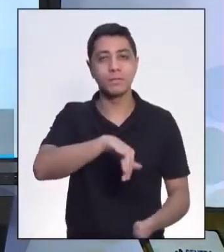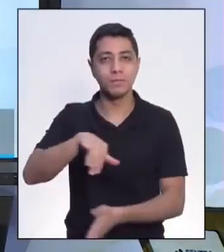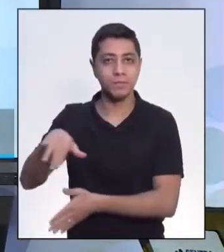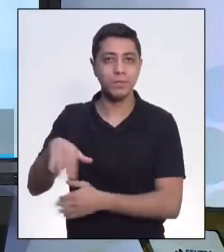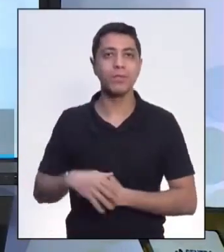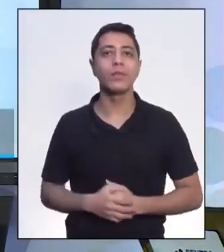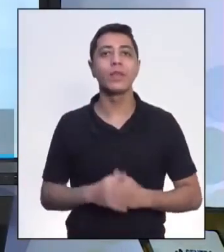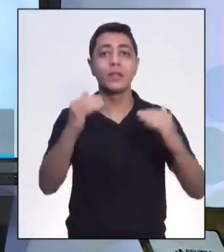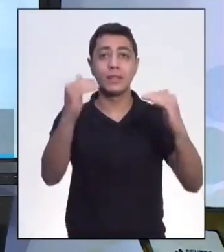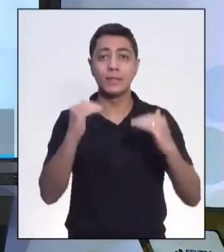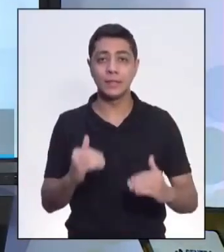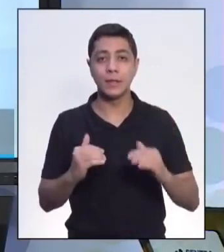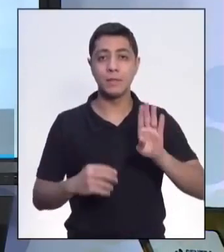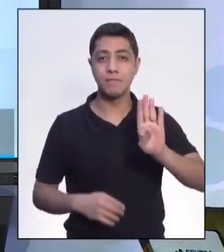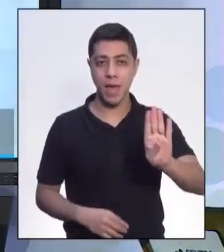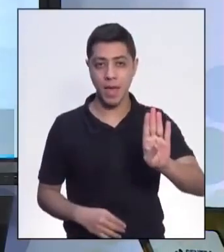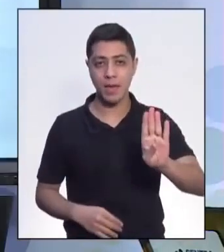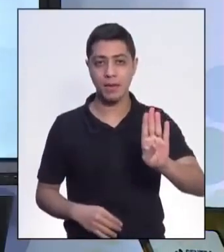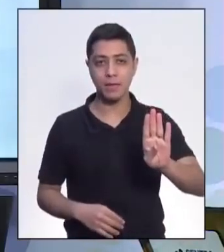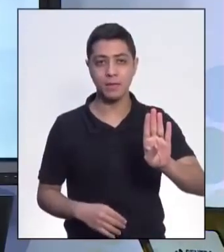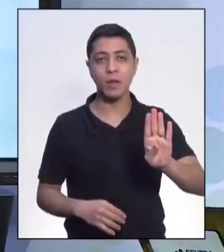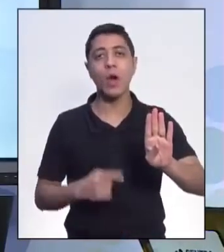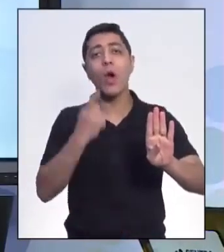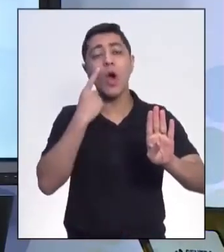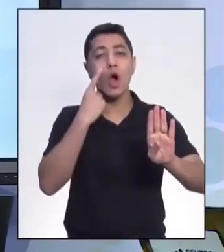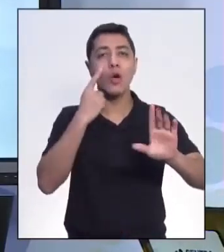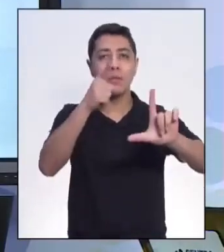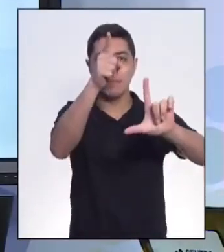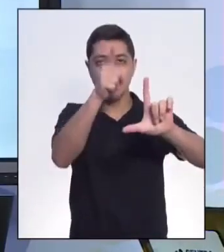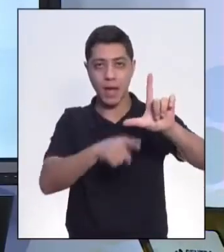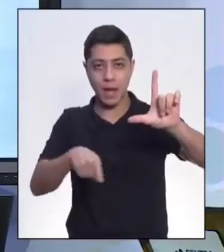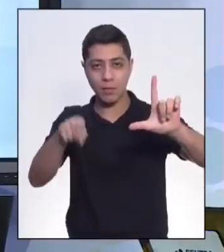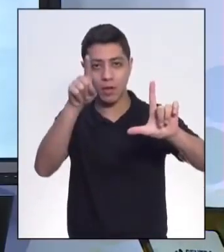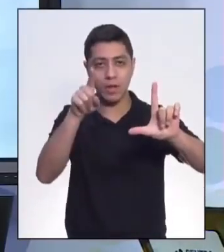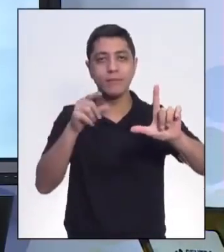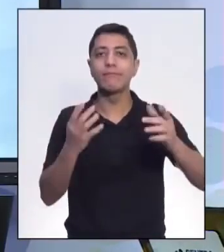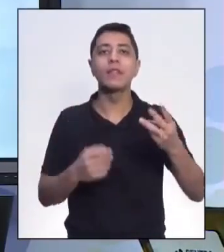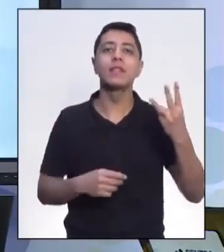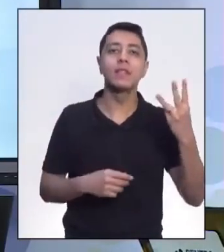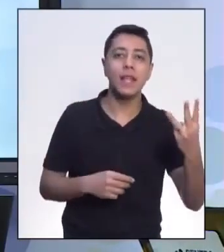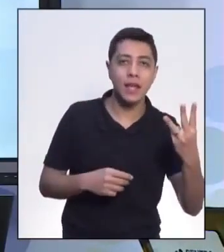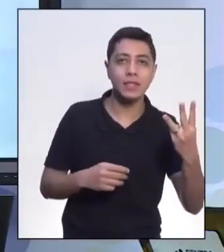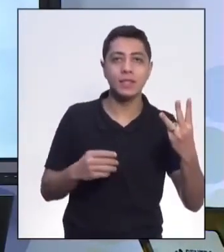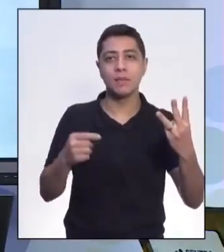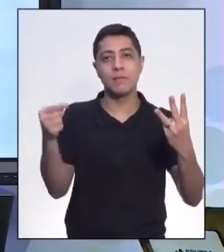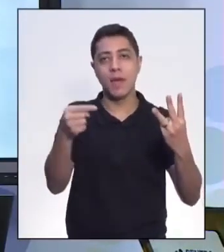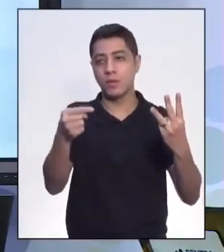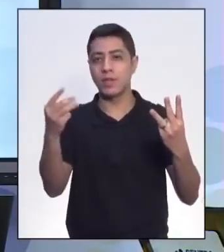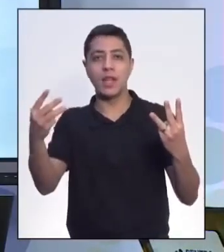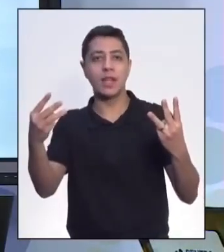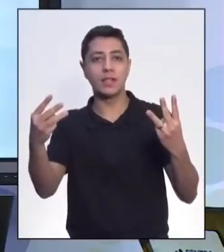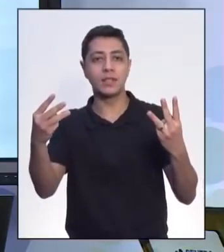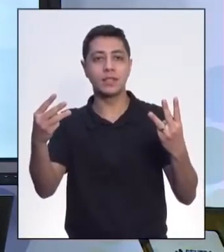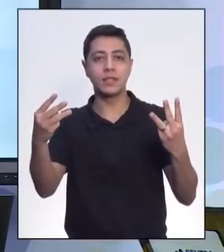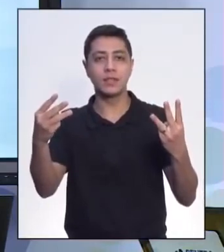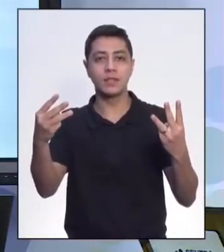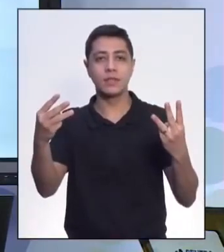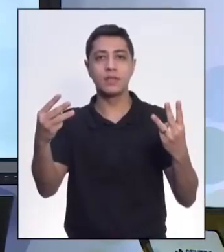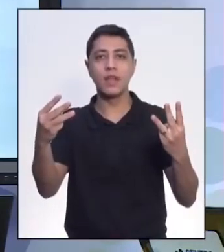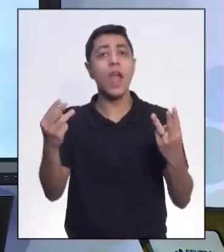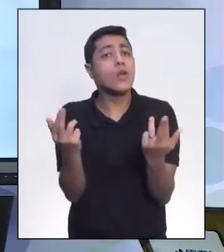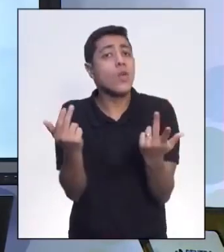óbvio. Qualquer valor que eu pegar aqui nesse caso da nossa parábola, 3 e menos 3, não está ligado no mesmo valor lá em cima, ó, no